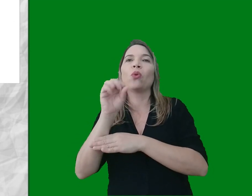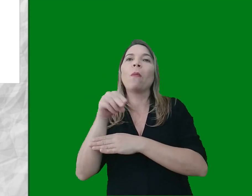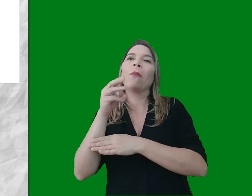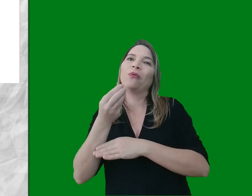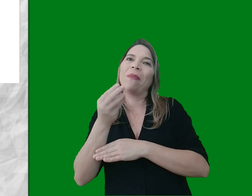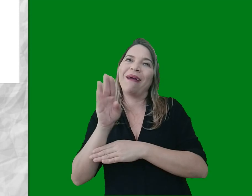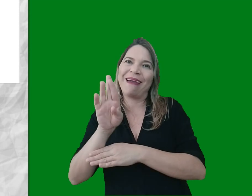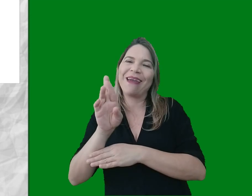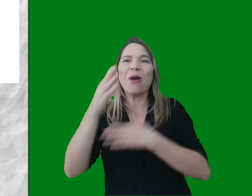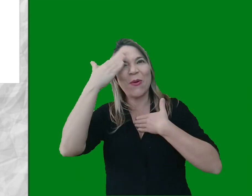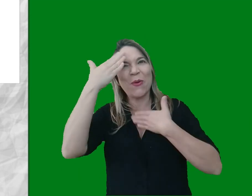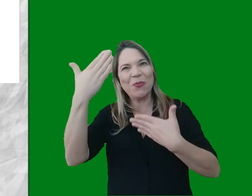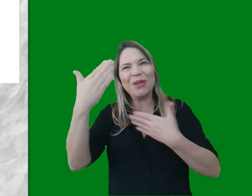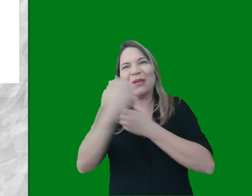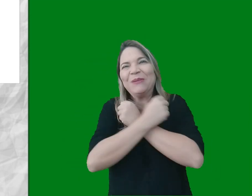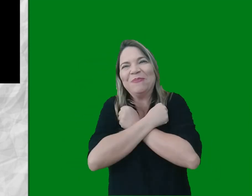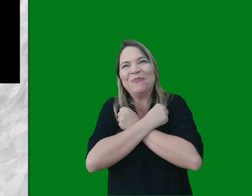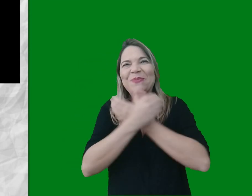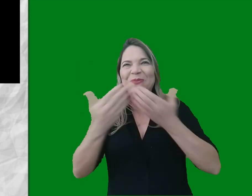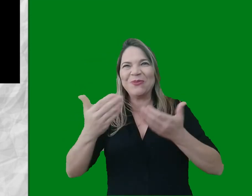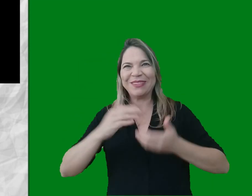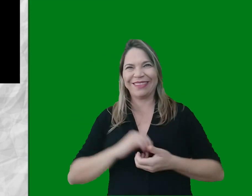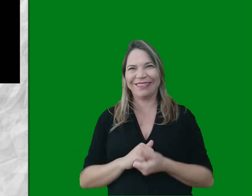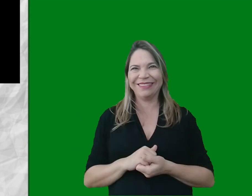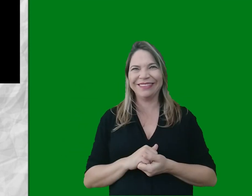www.gfut.com.br. Muito obrigado e um forte abraço.